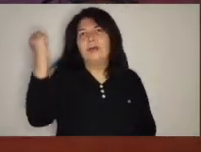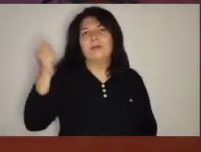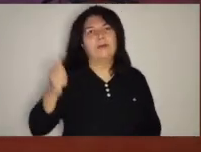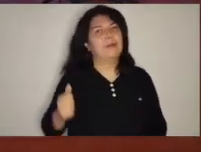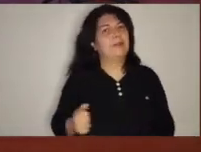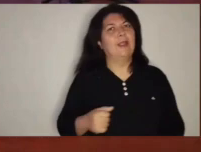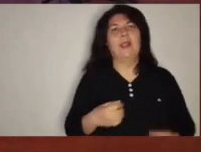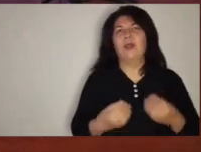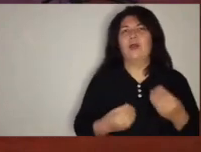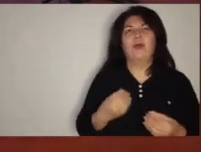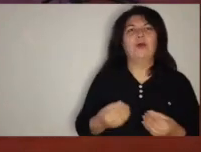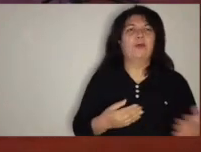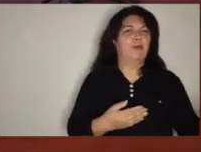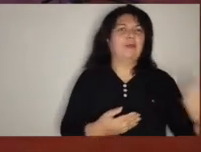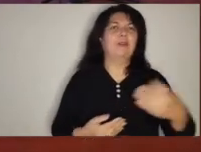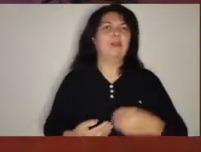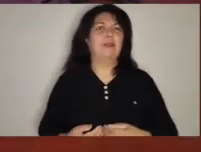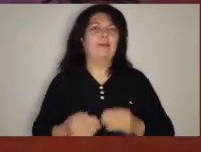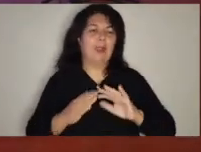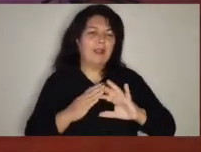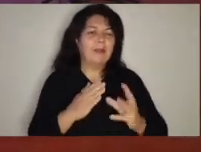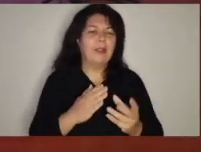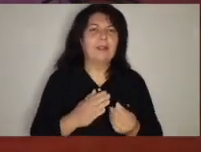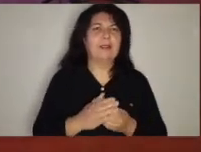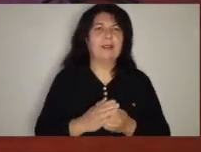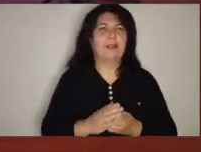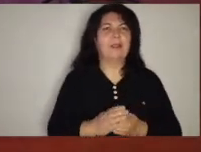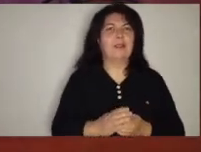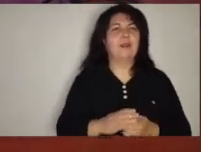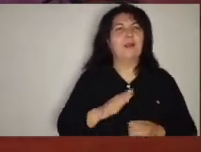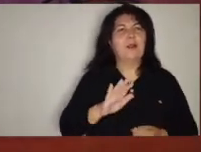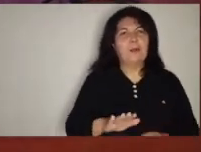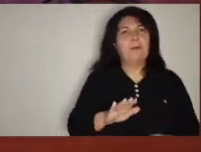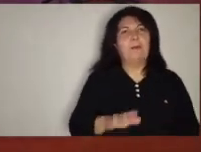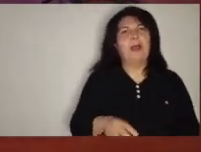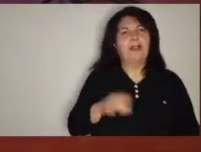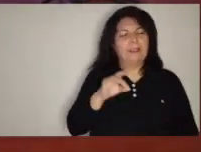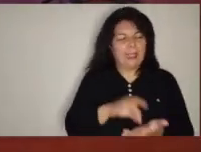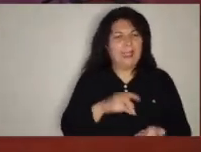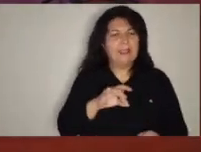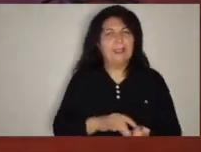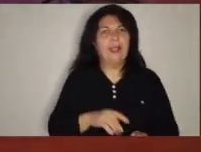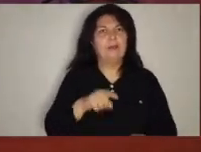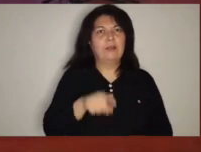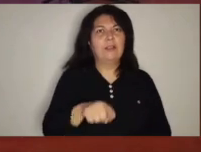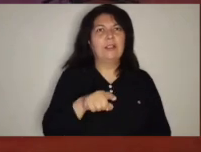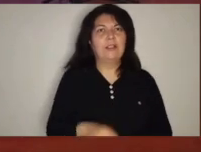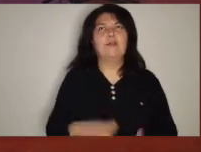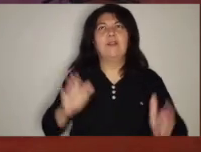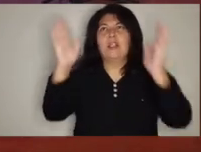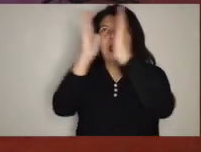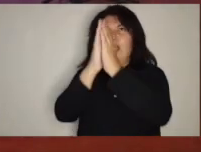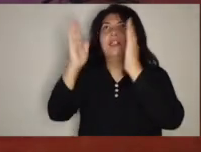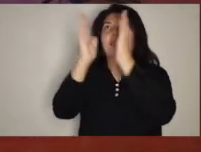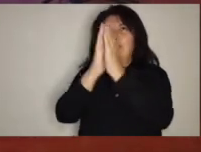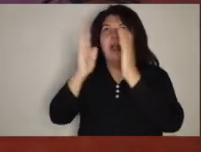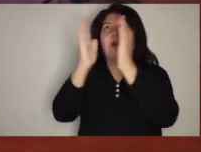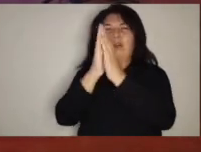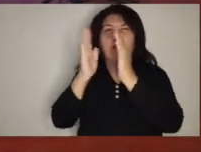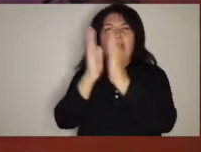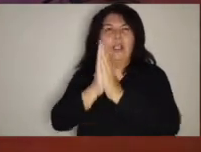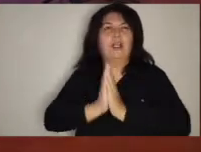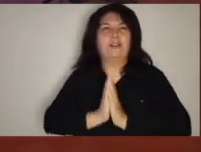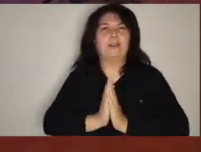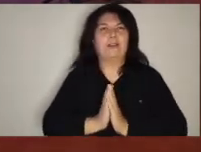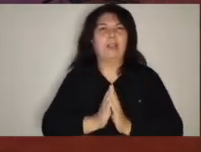como você entrou neste lugar, mas eu tenho a certeza que se você está clamando ao nome do Senhor Jesus Cristo, o Senhor hoje ele